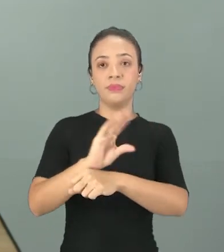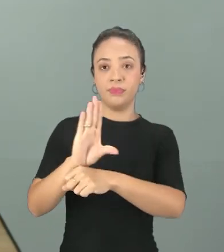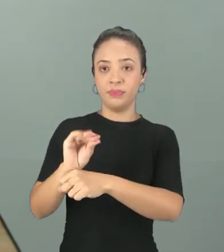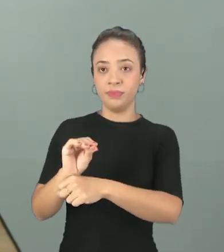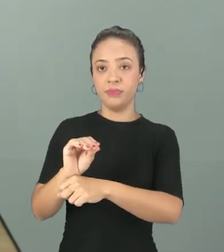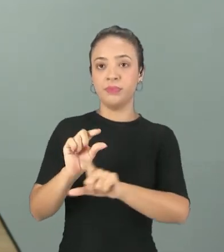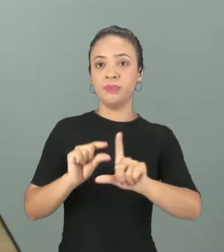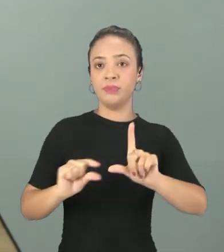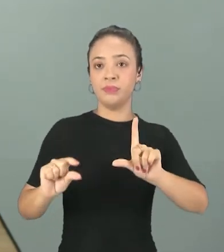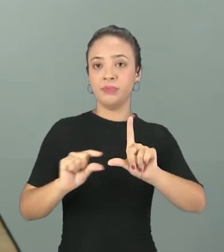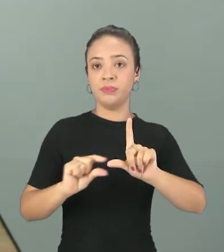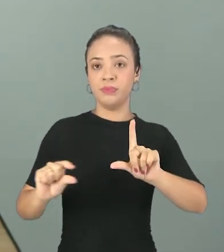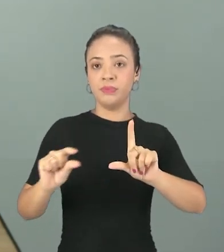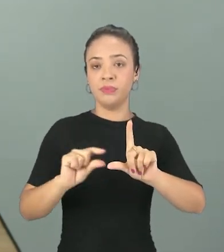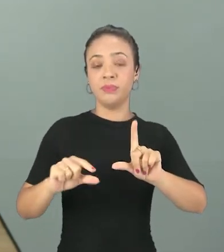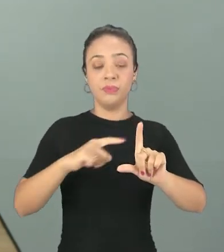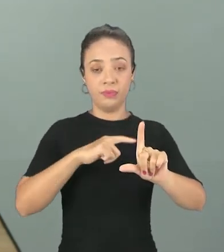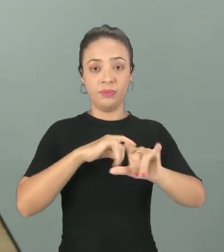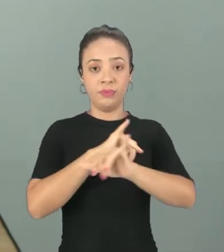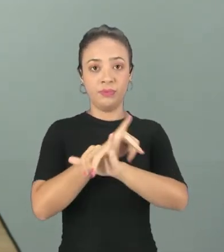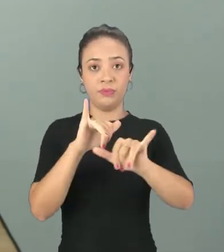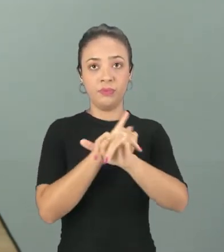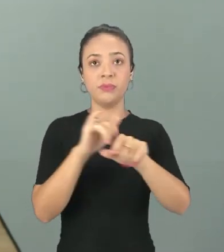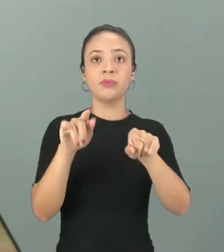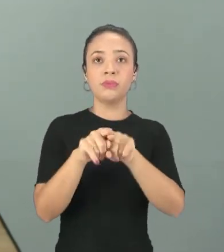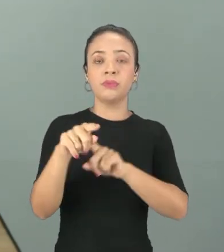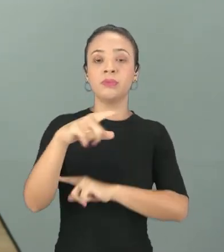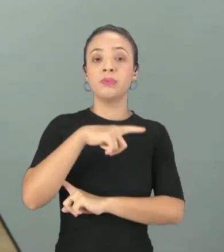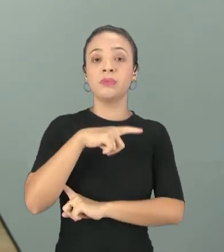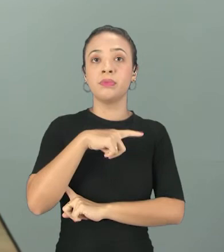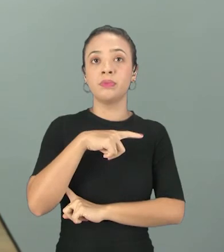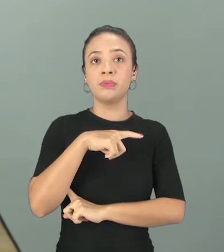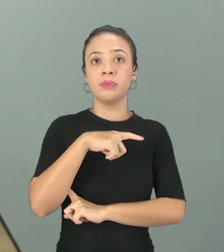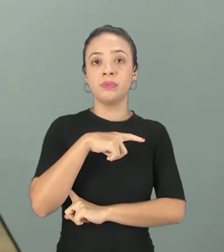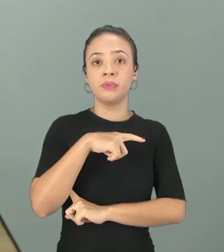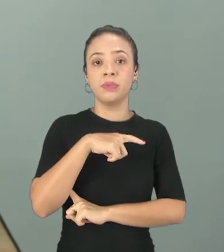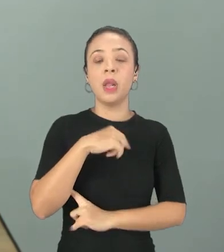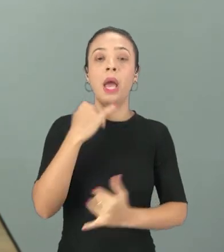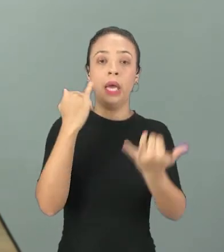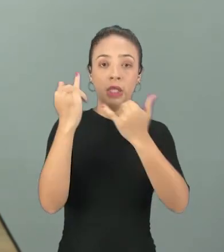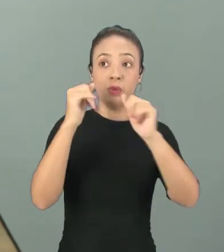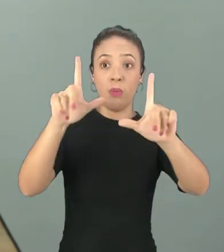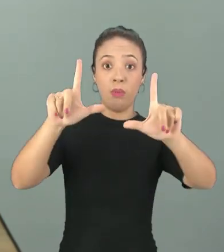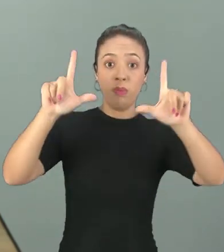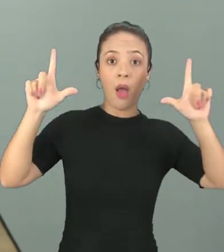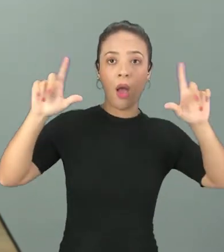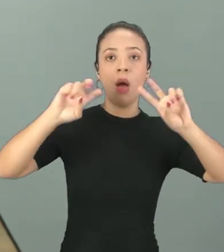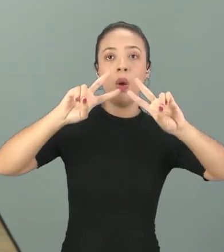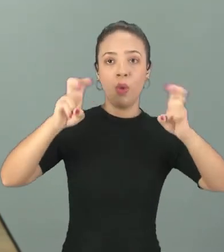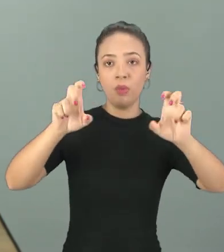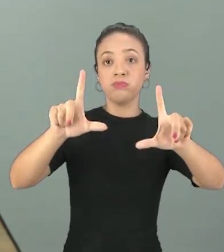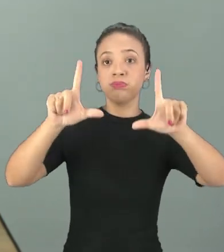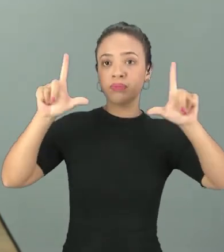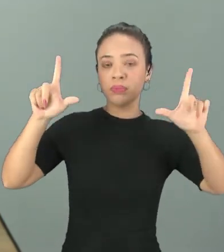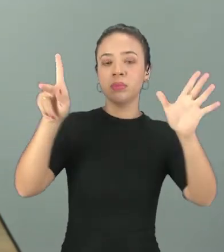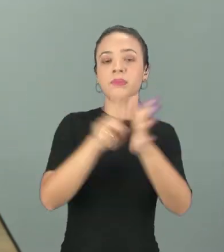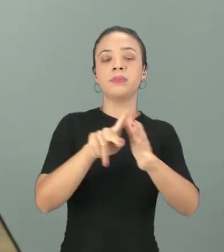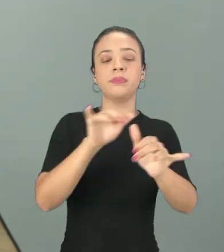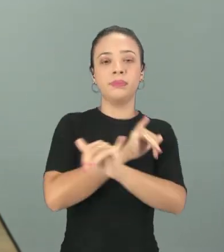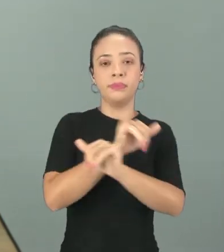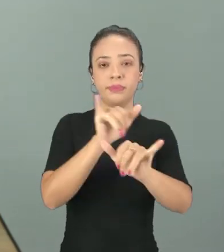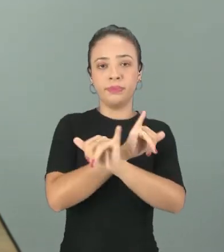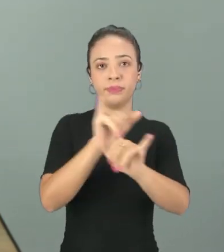fotolegendas existentes na notícia, há também a manchete, que é o título da